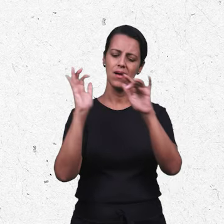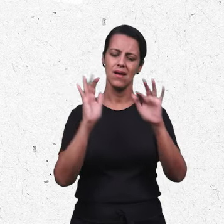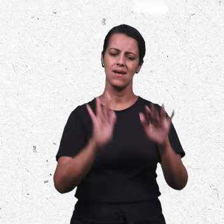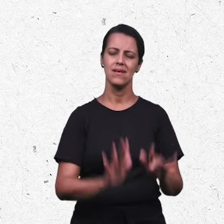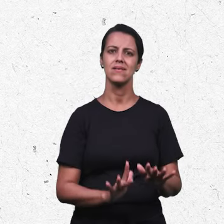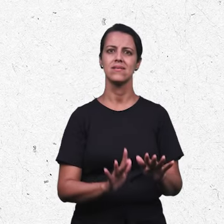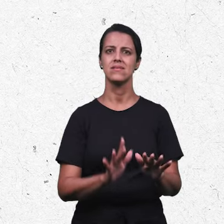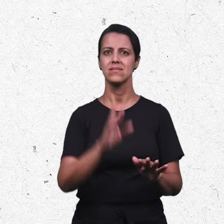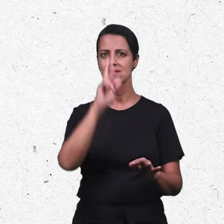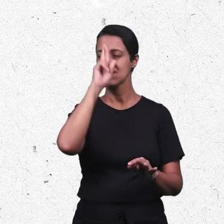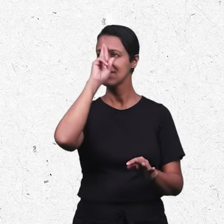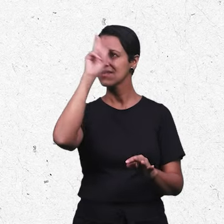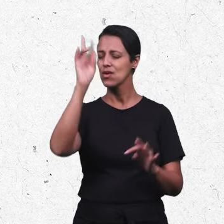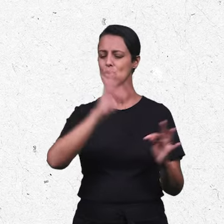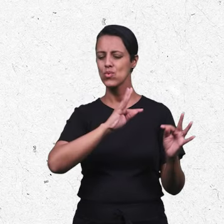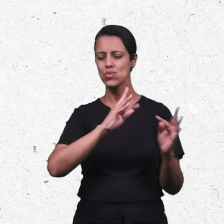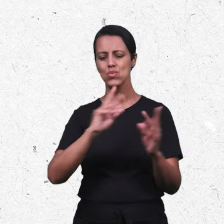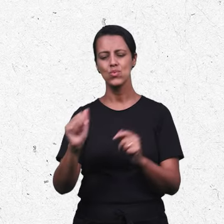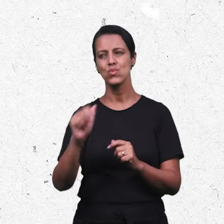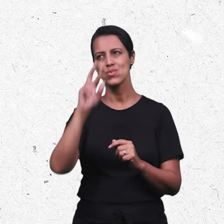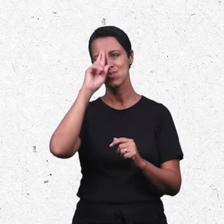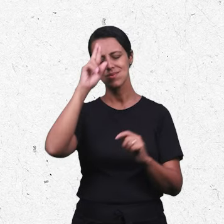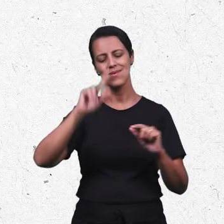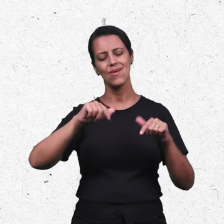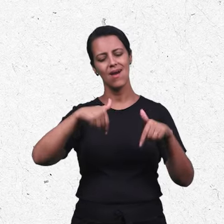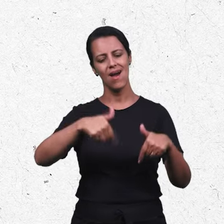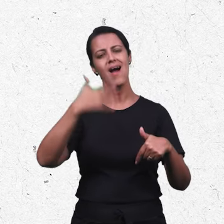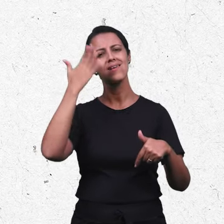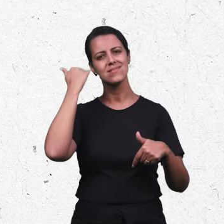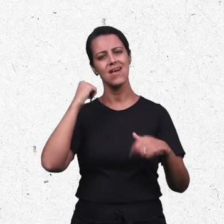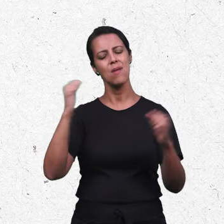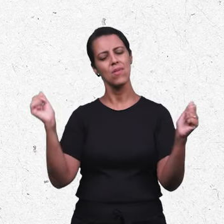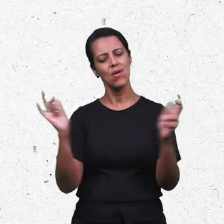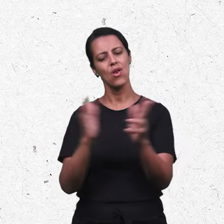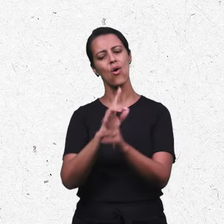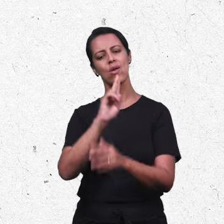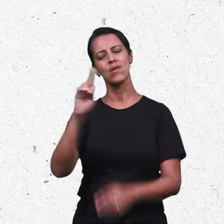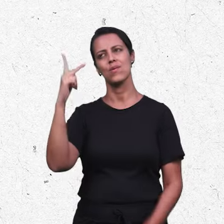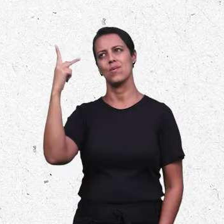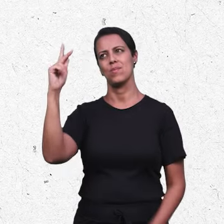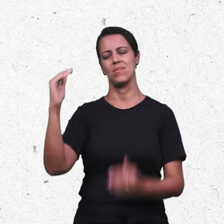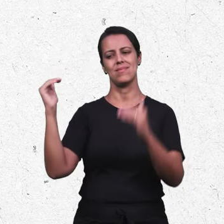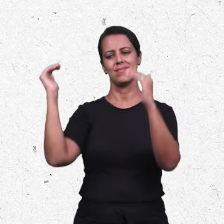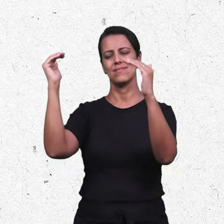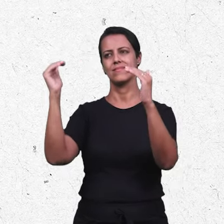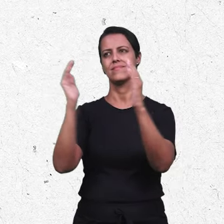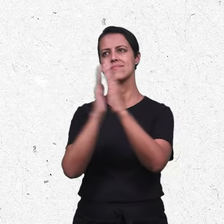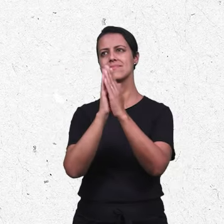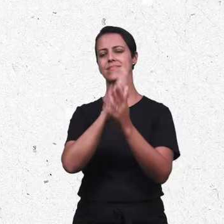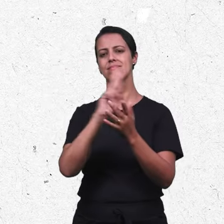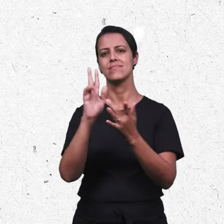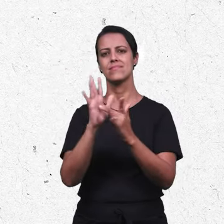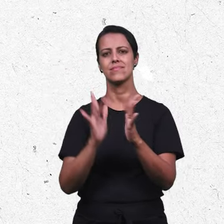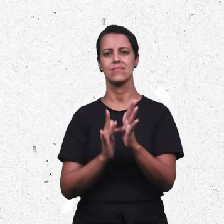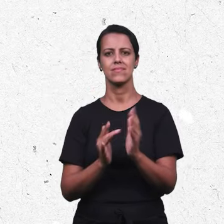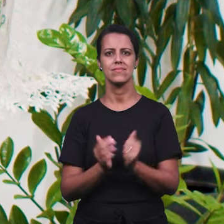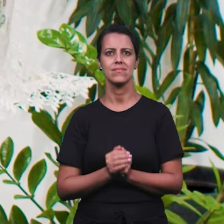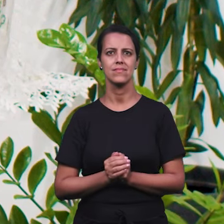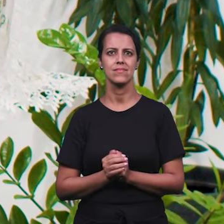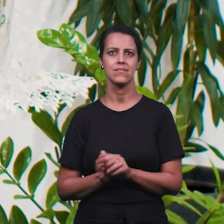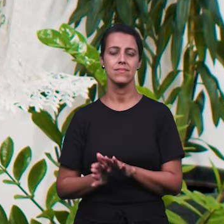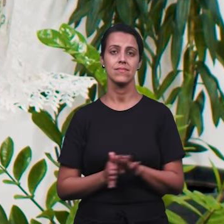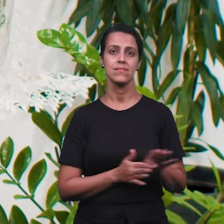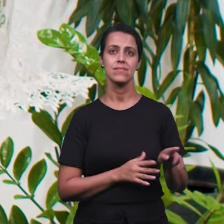em tudo que o Senhor tem feito nós sabemos que é para honra e glória do teu santo nome assim nós Oramos em nome de Jesus amém